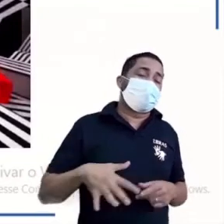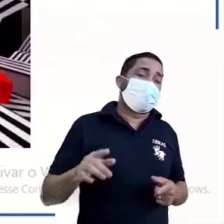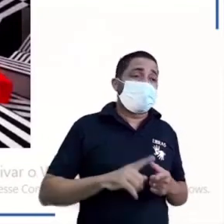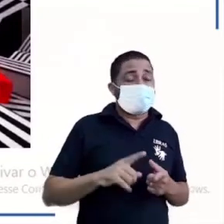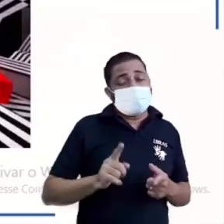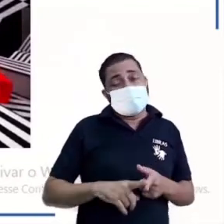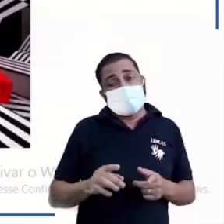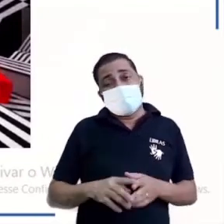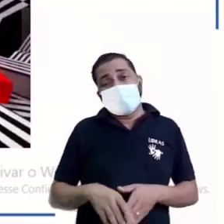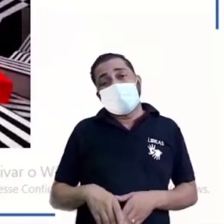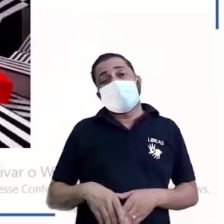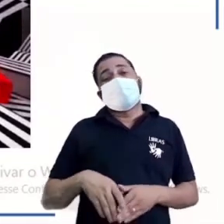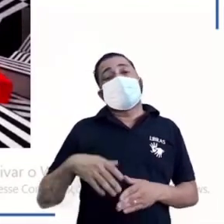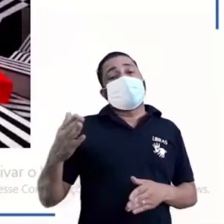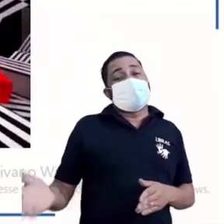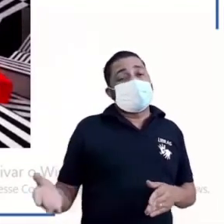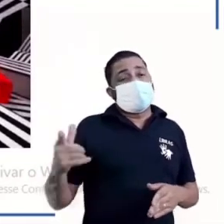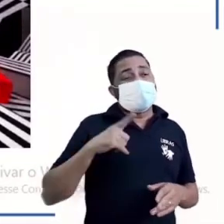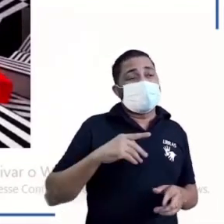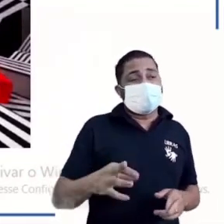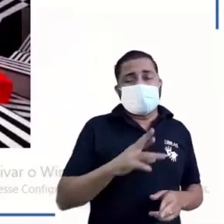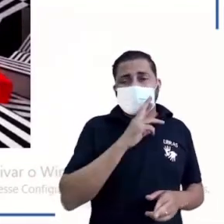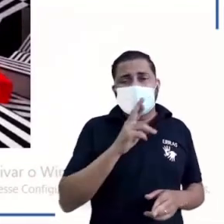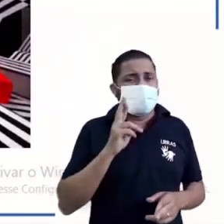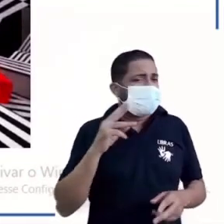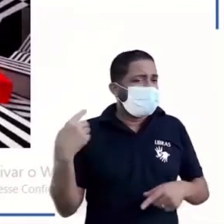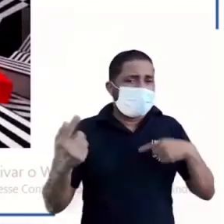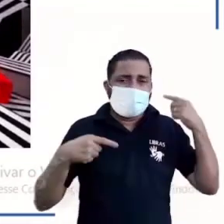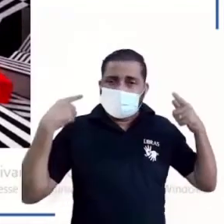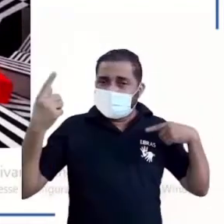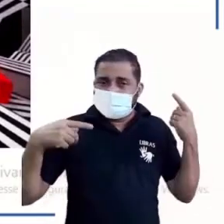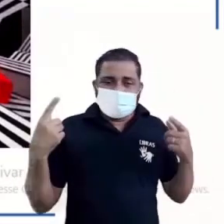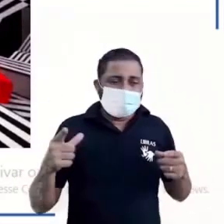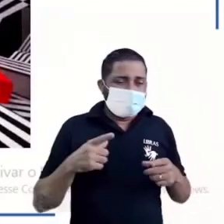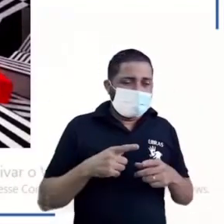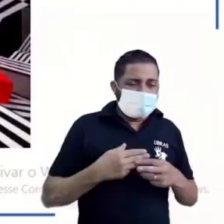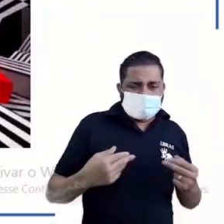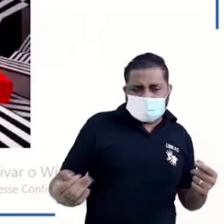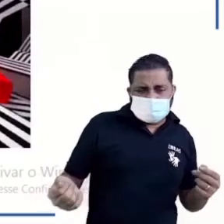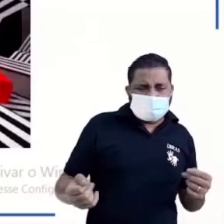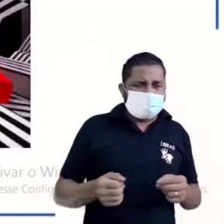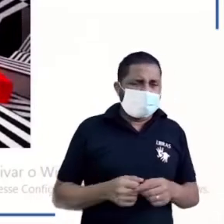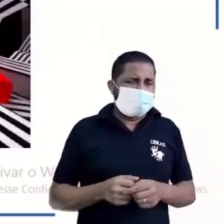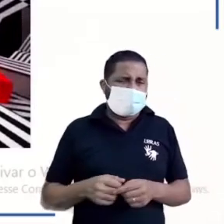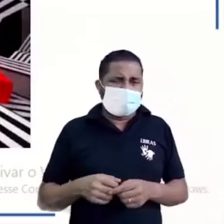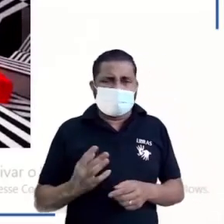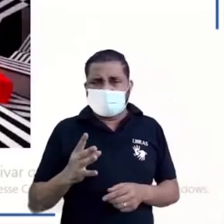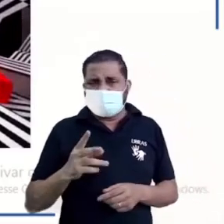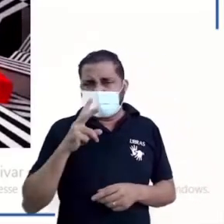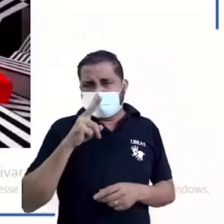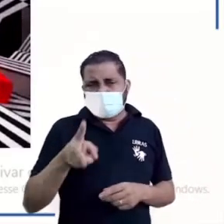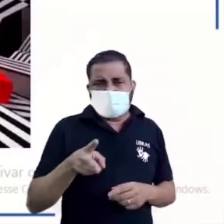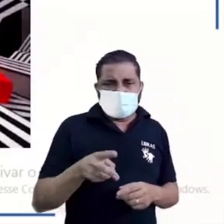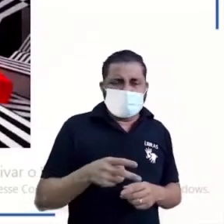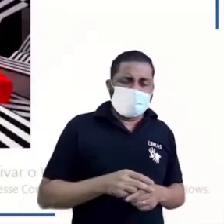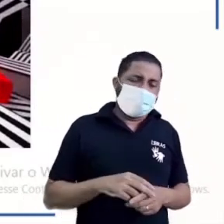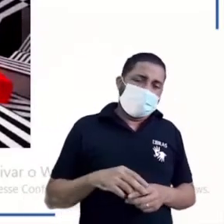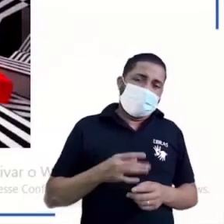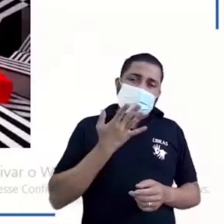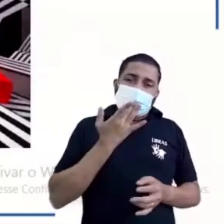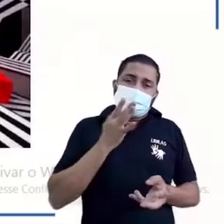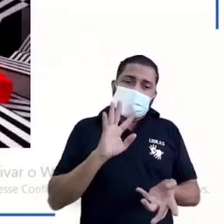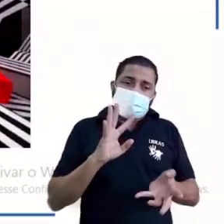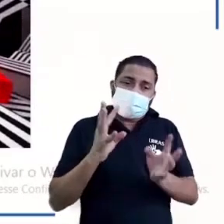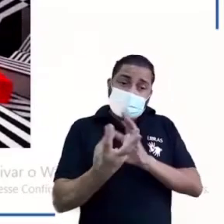direita a gente tem um restaurante muito louco, né, onde o pessoal trabalhou com linhas muito feéricas, né, cores contrastantes,